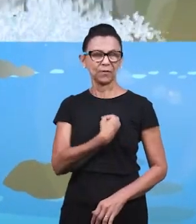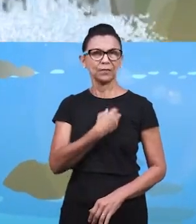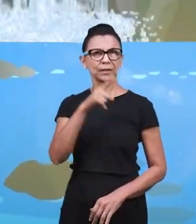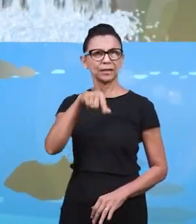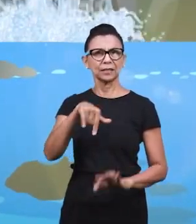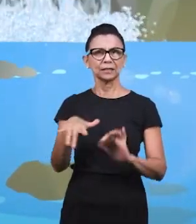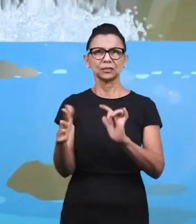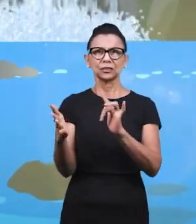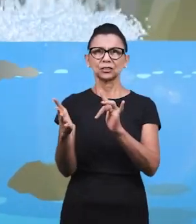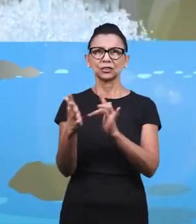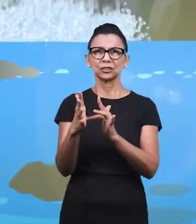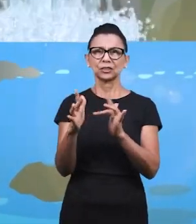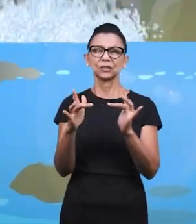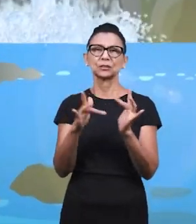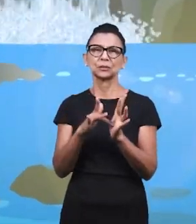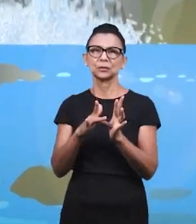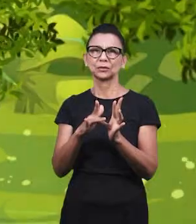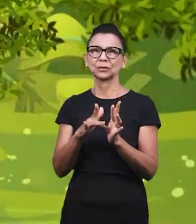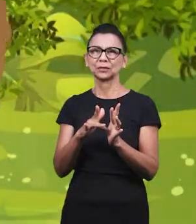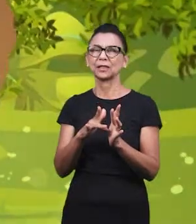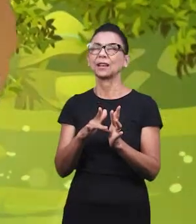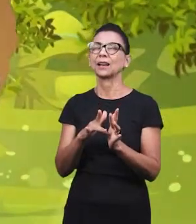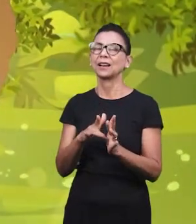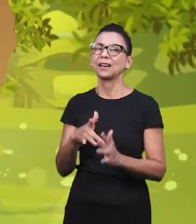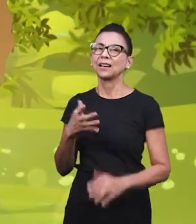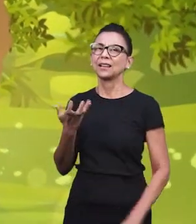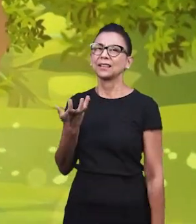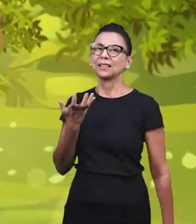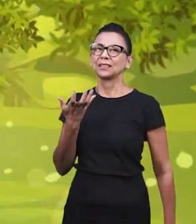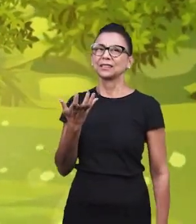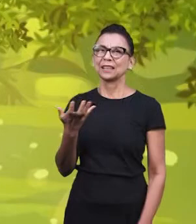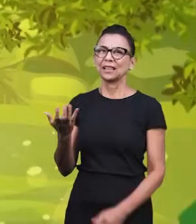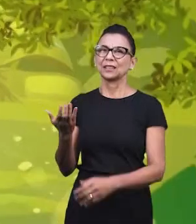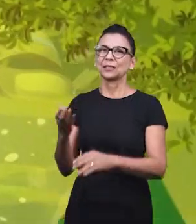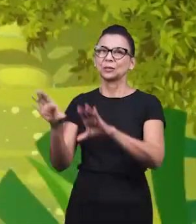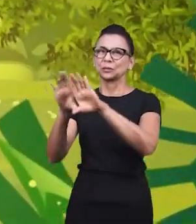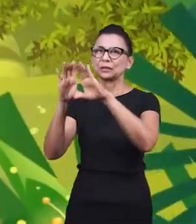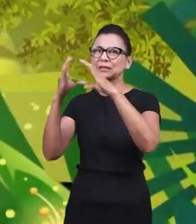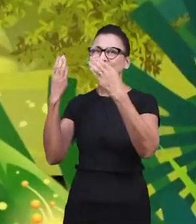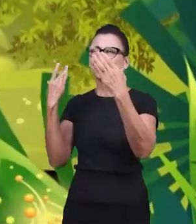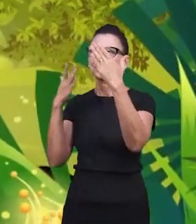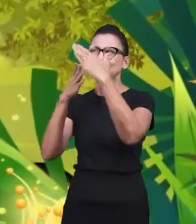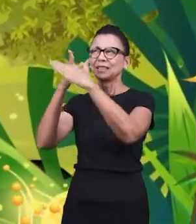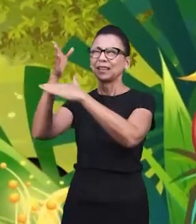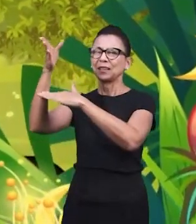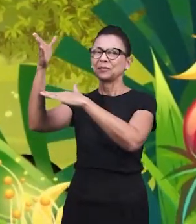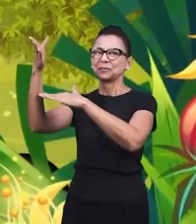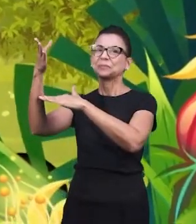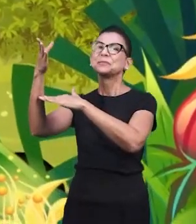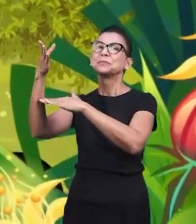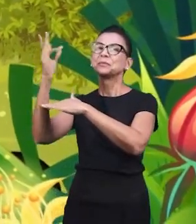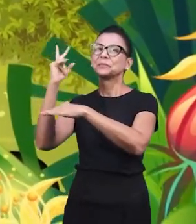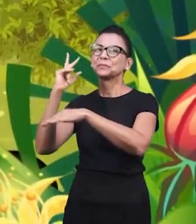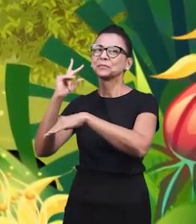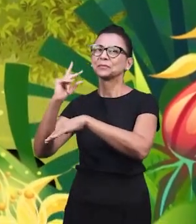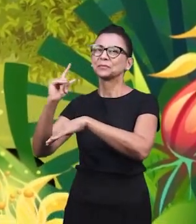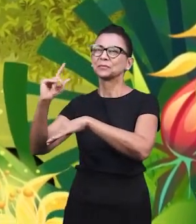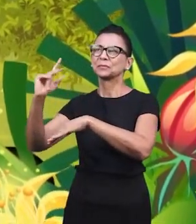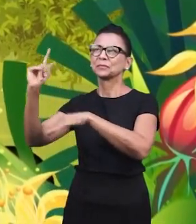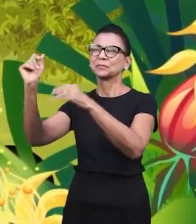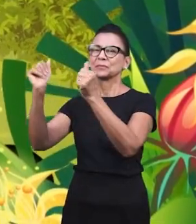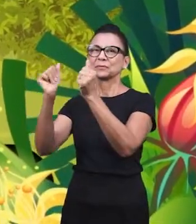vida. Quero comer da árvore da vida. Com Jesus eternamente